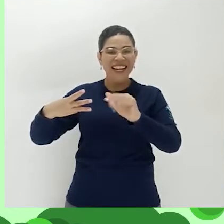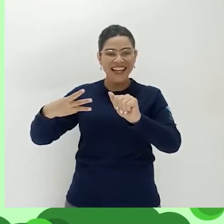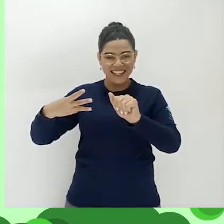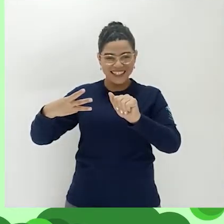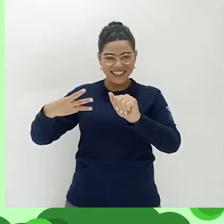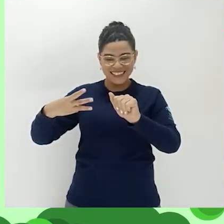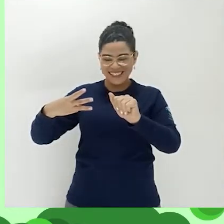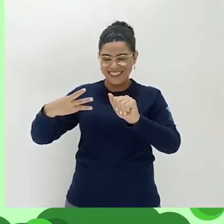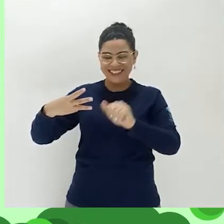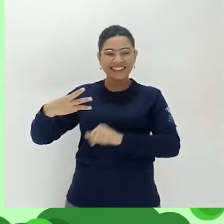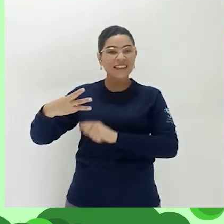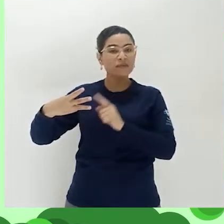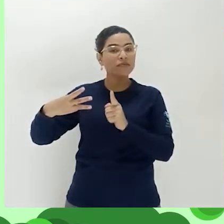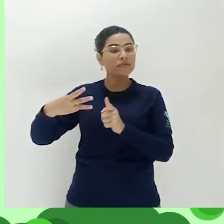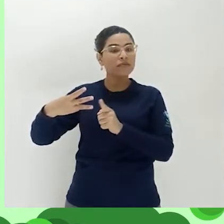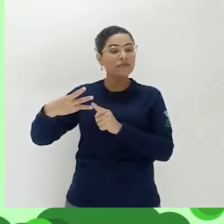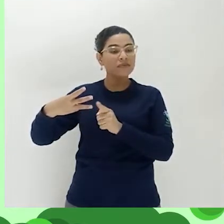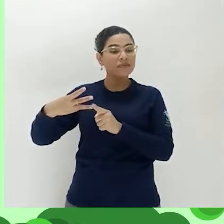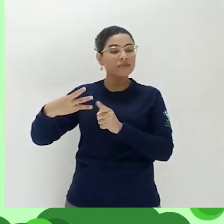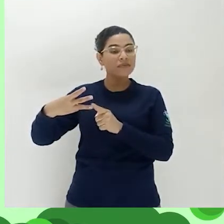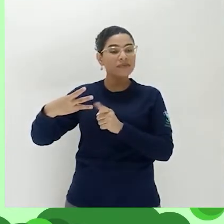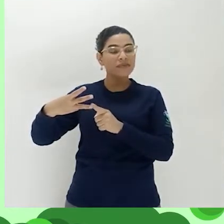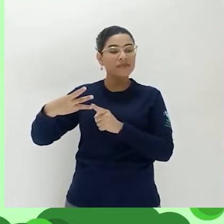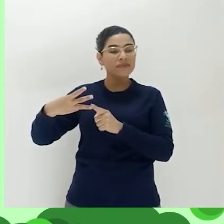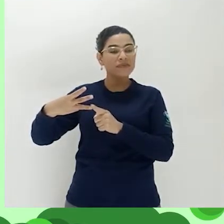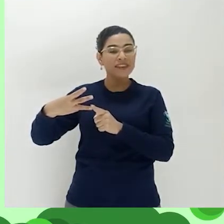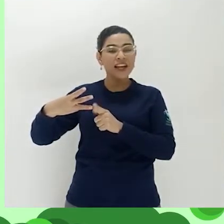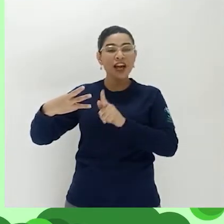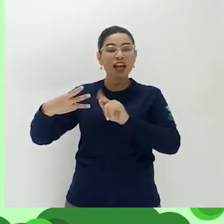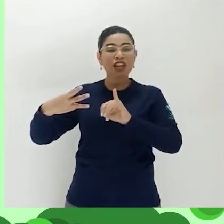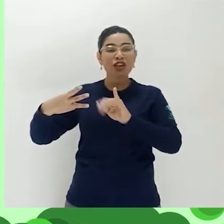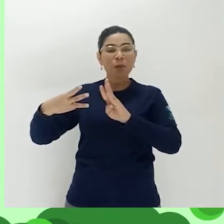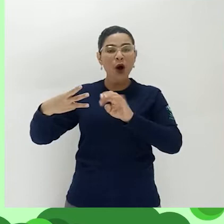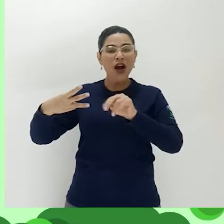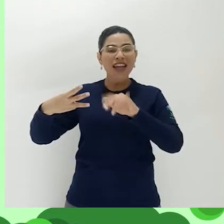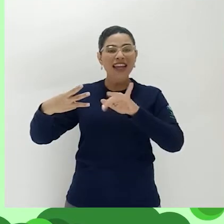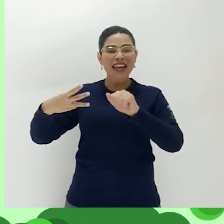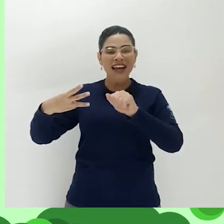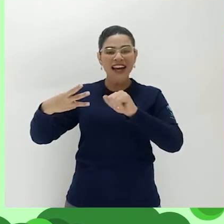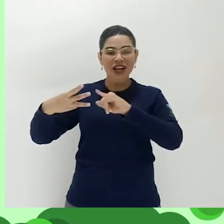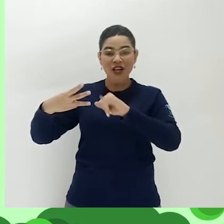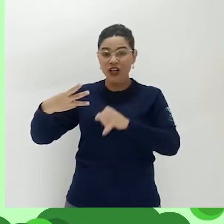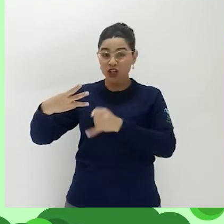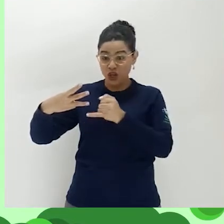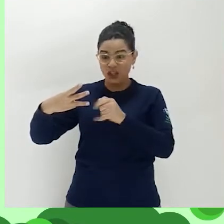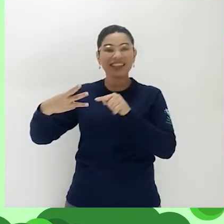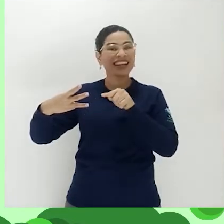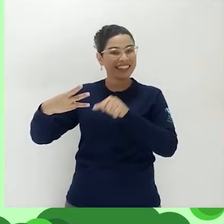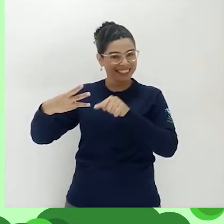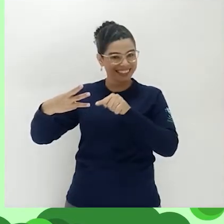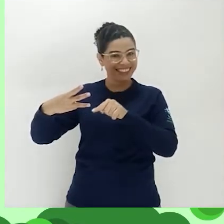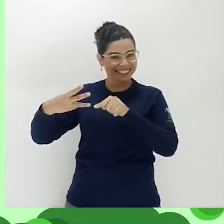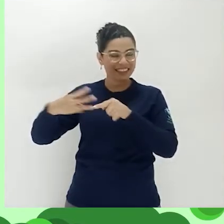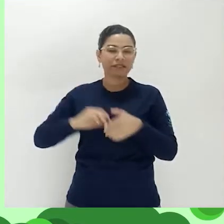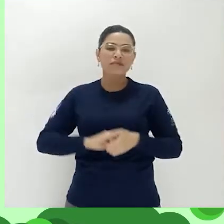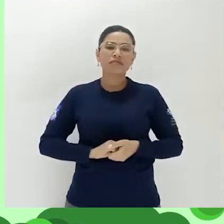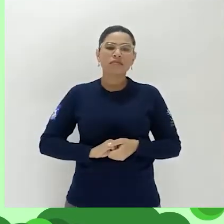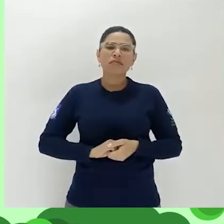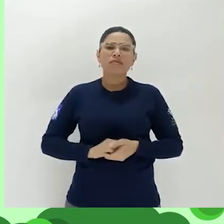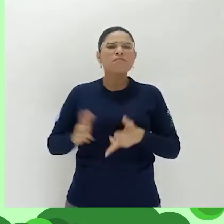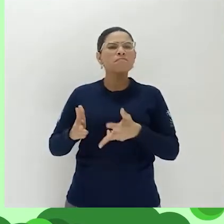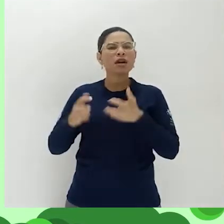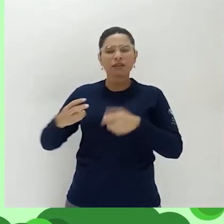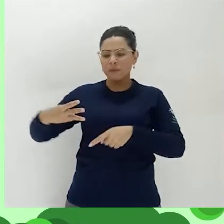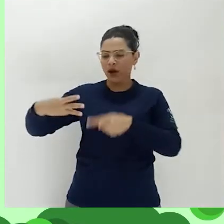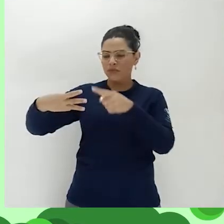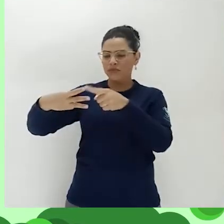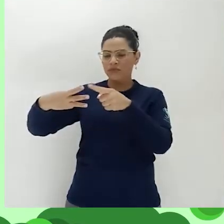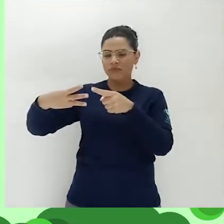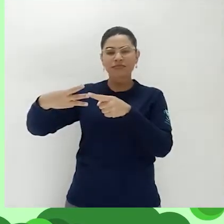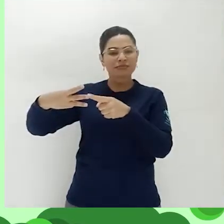-F